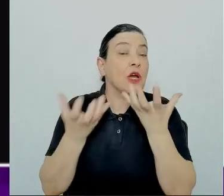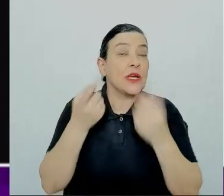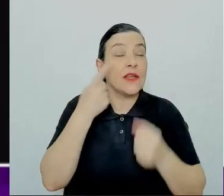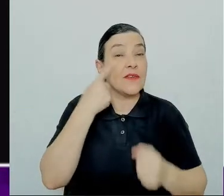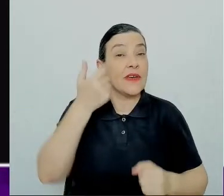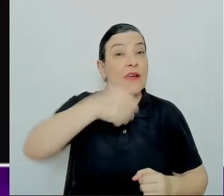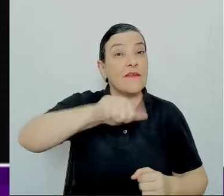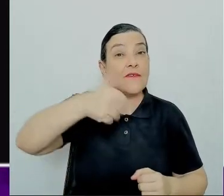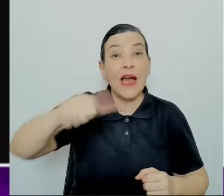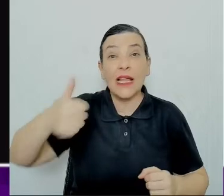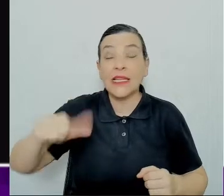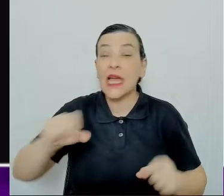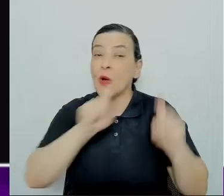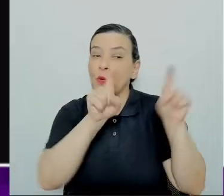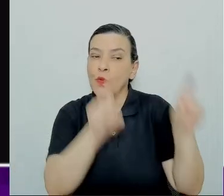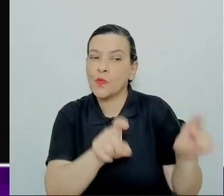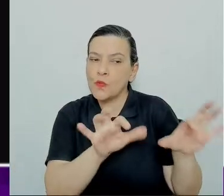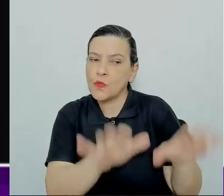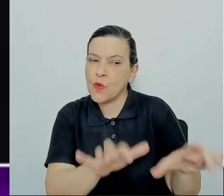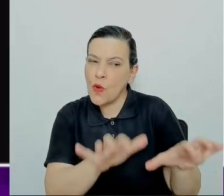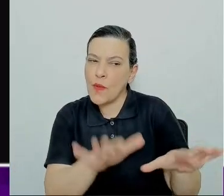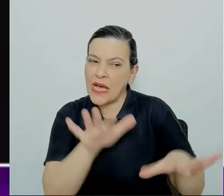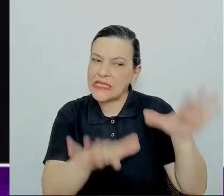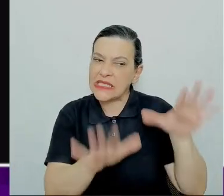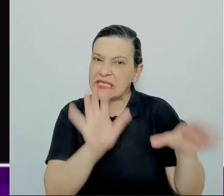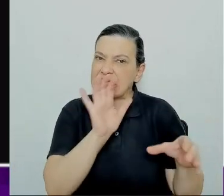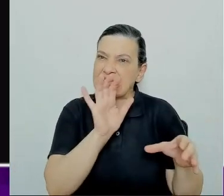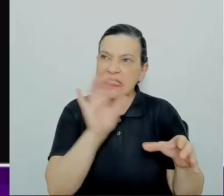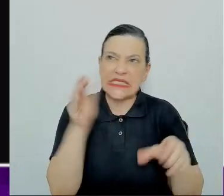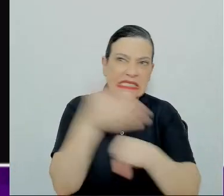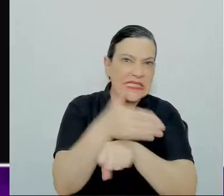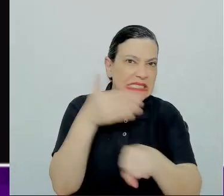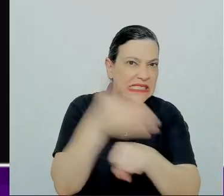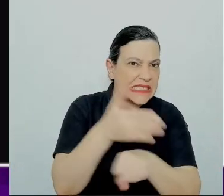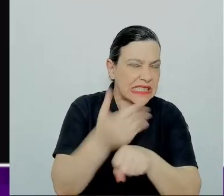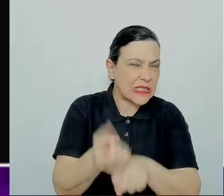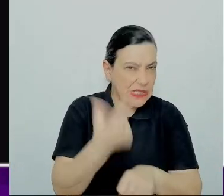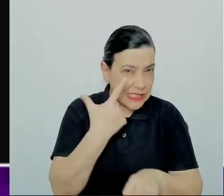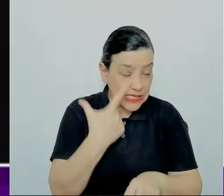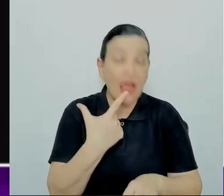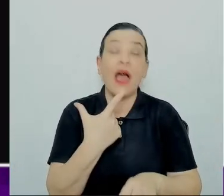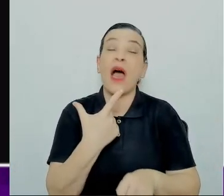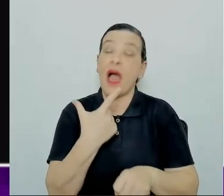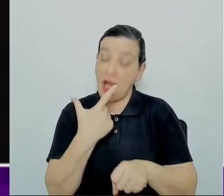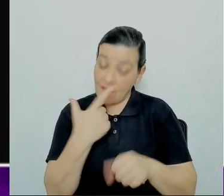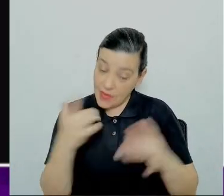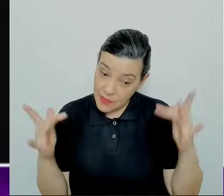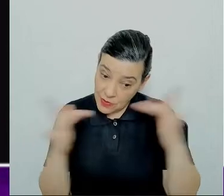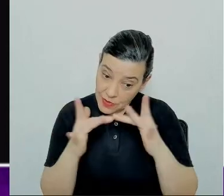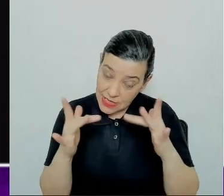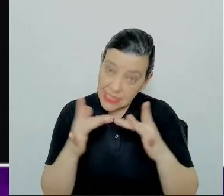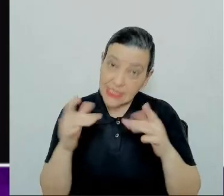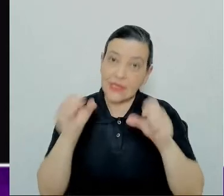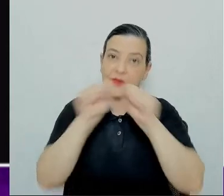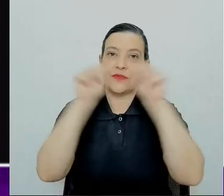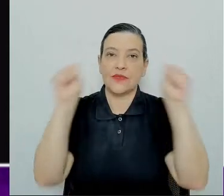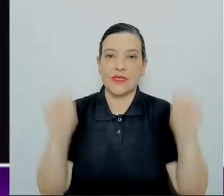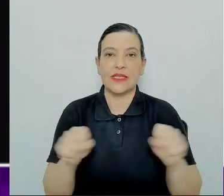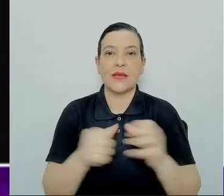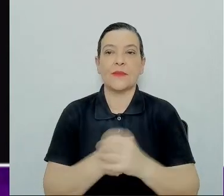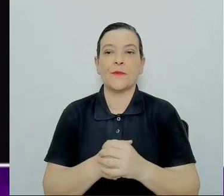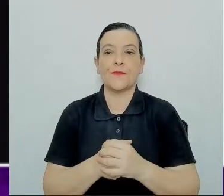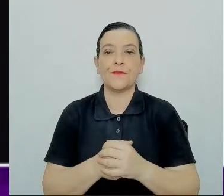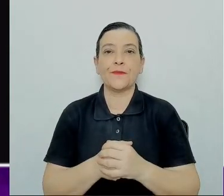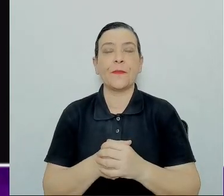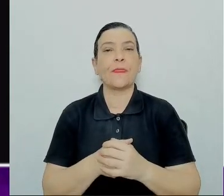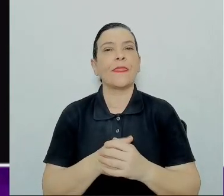máquinas para ver se tem algum comportamento suspeito. Então, você faz uma conexão em cima do seu ambiente. A partir do momento